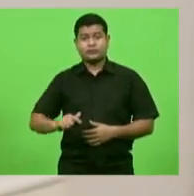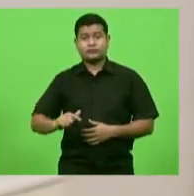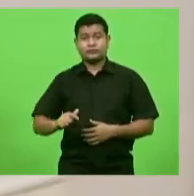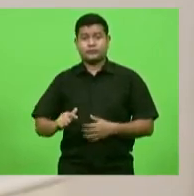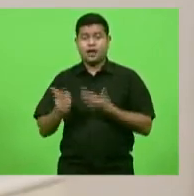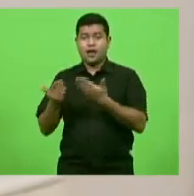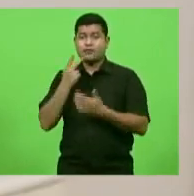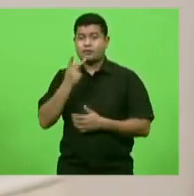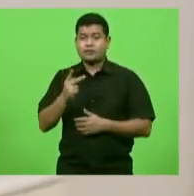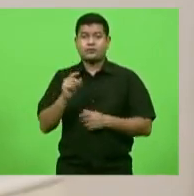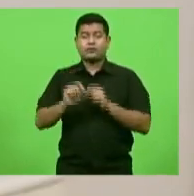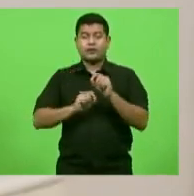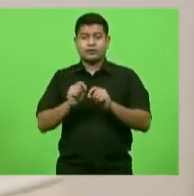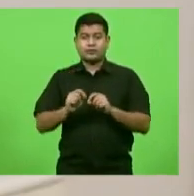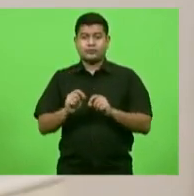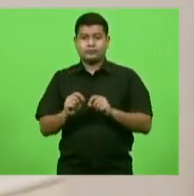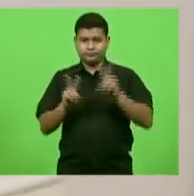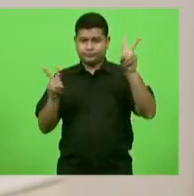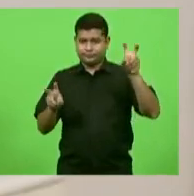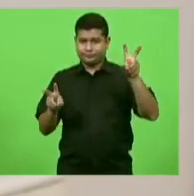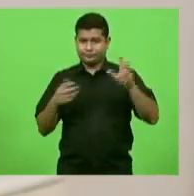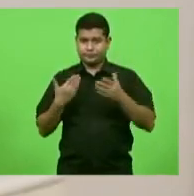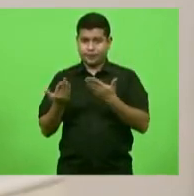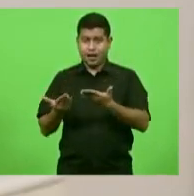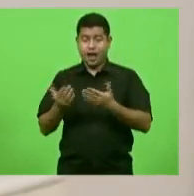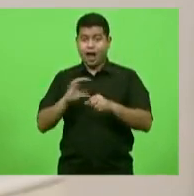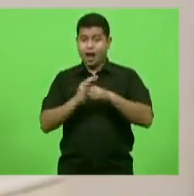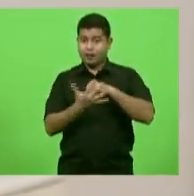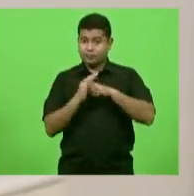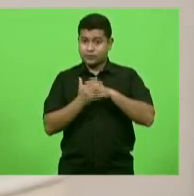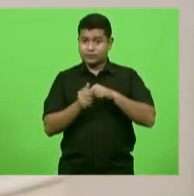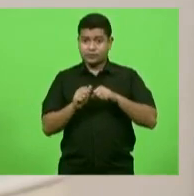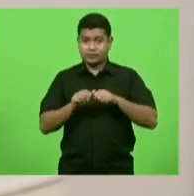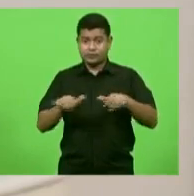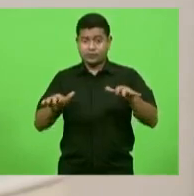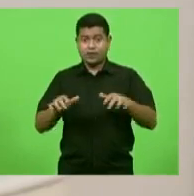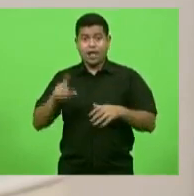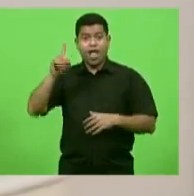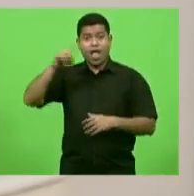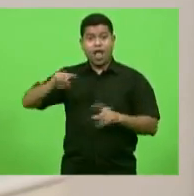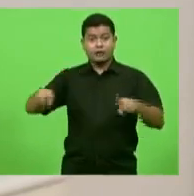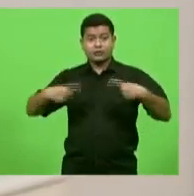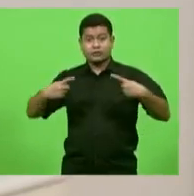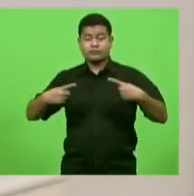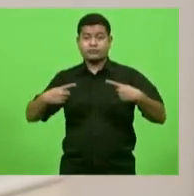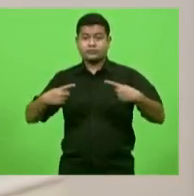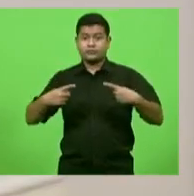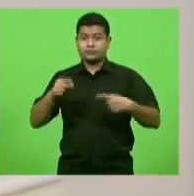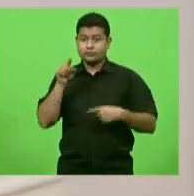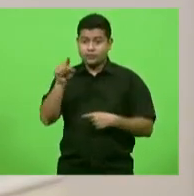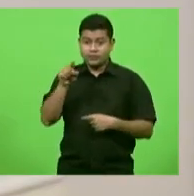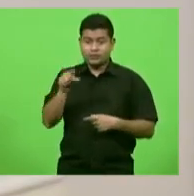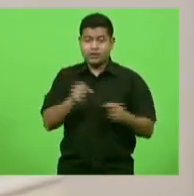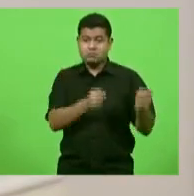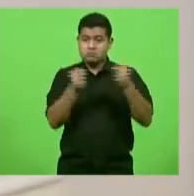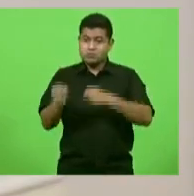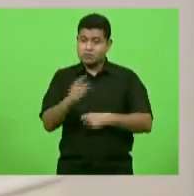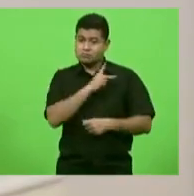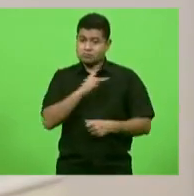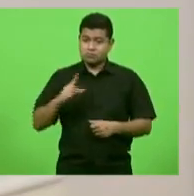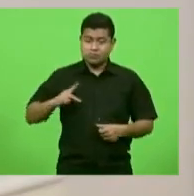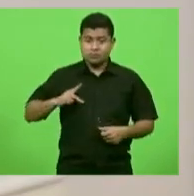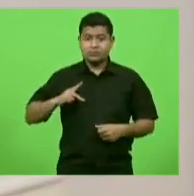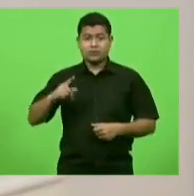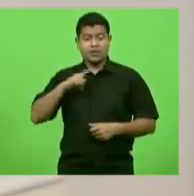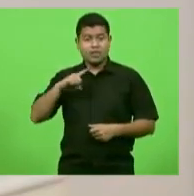disse, abre aspas, além da pandemia, isto é um dos nossos desafios. Você ser poder público, ter que